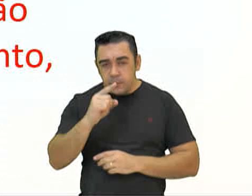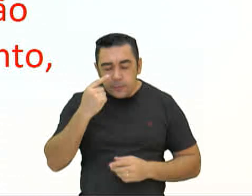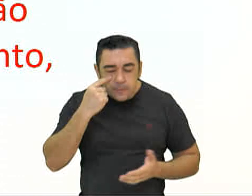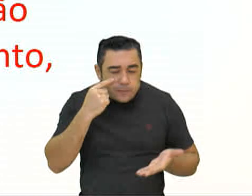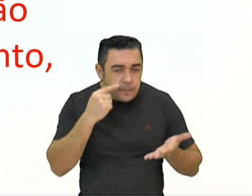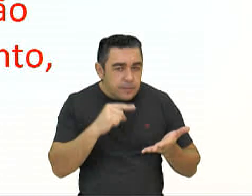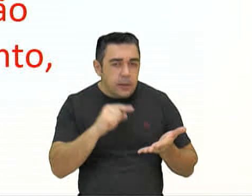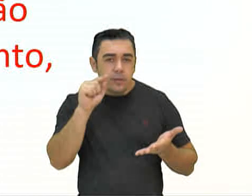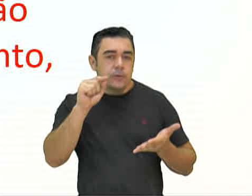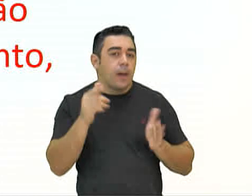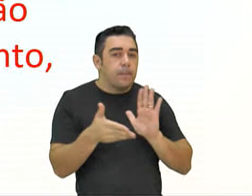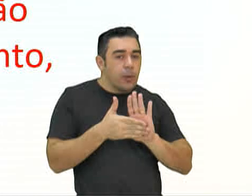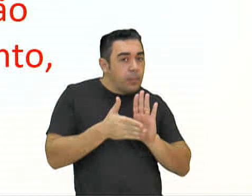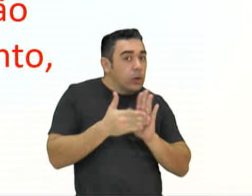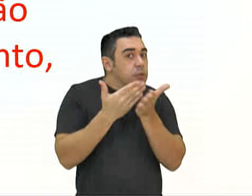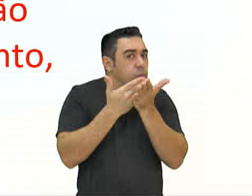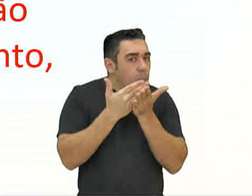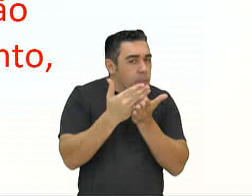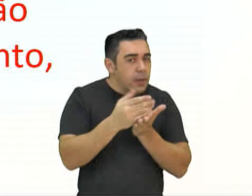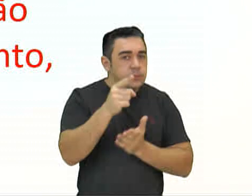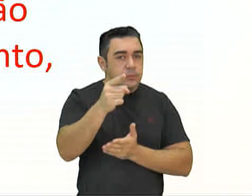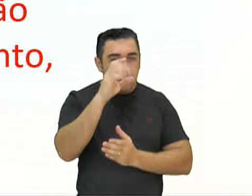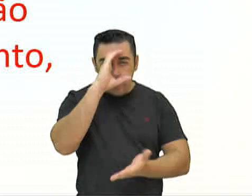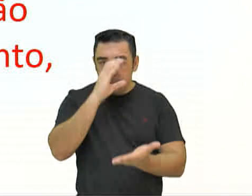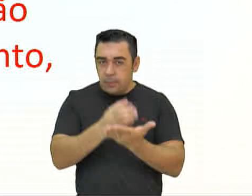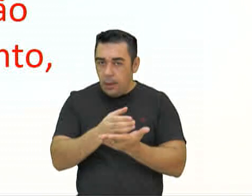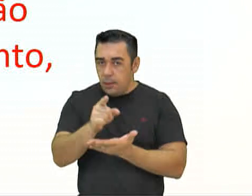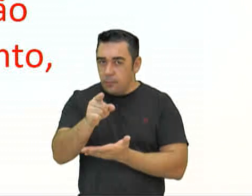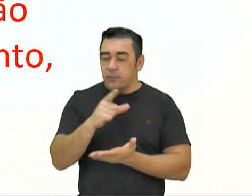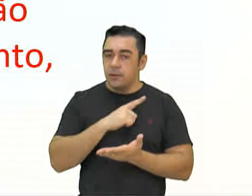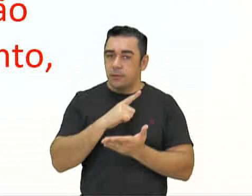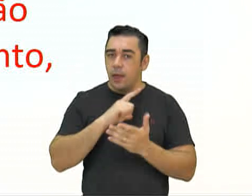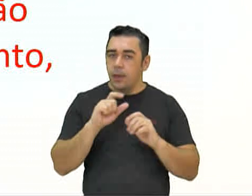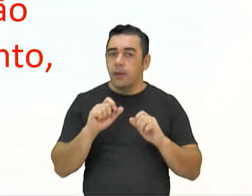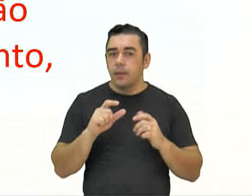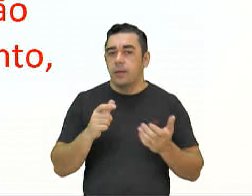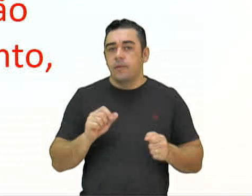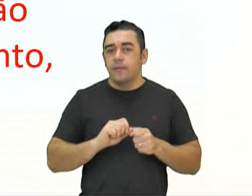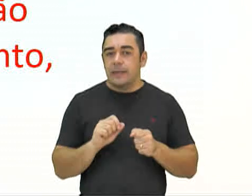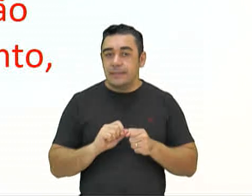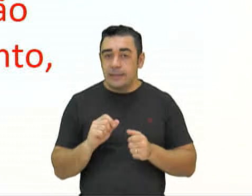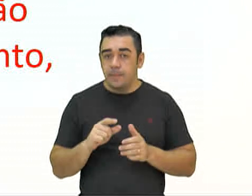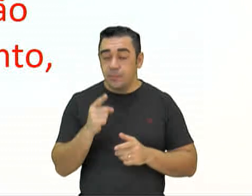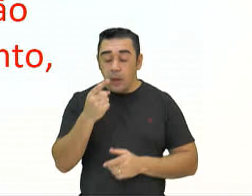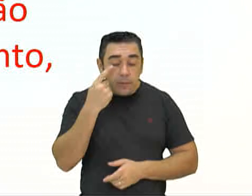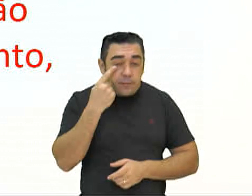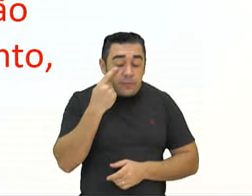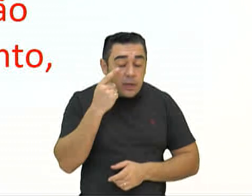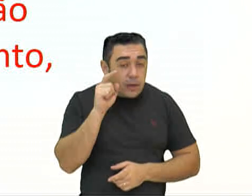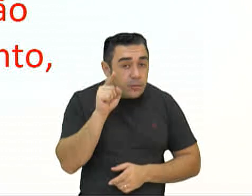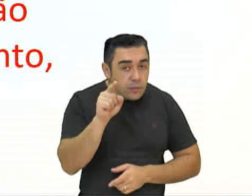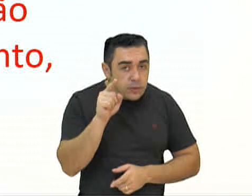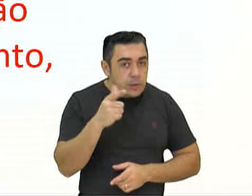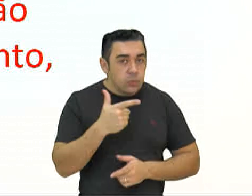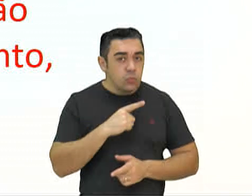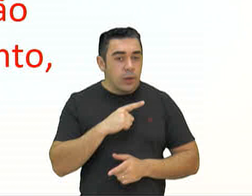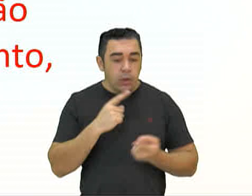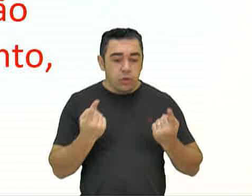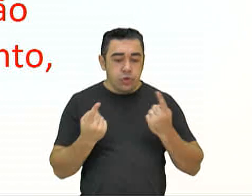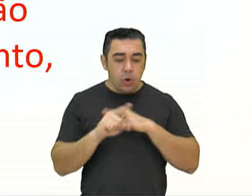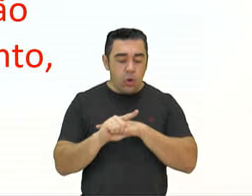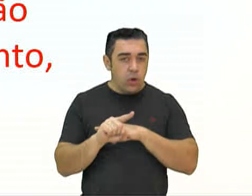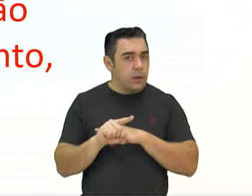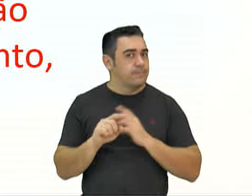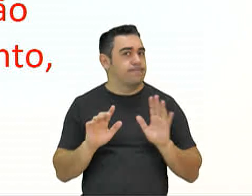você propôs lá no início, né, a tua tese defendida desde o começo, principalmente ver se você mesmo não entra em contradição, né, se você não